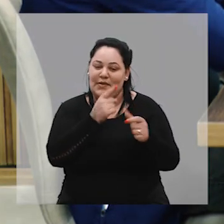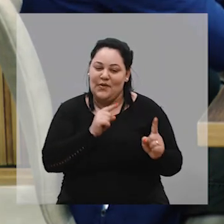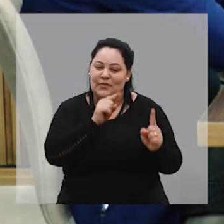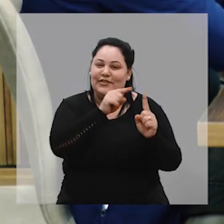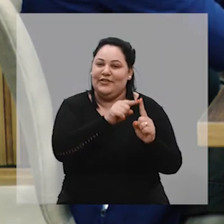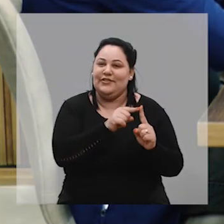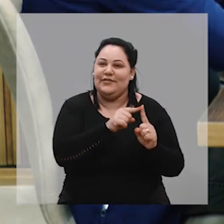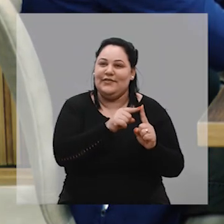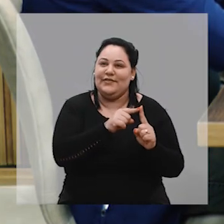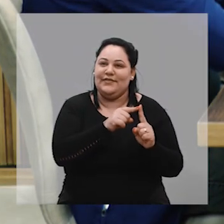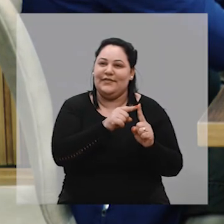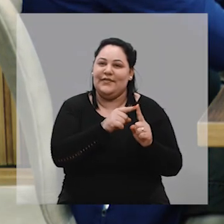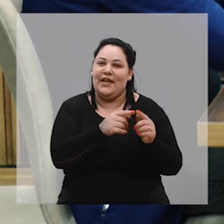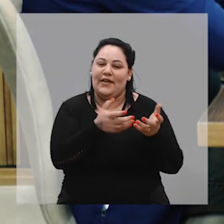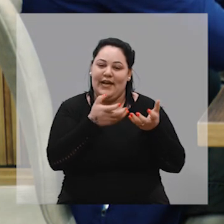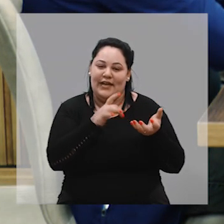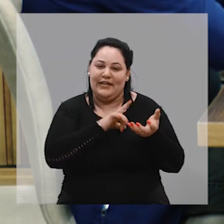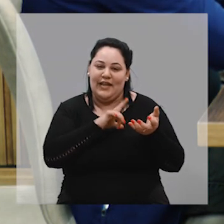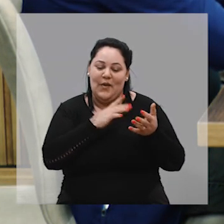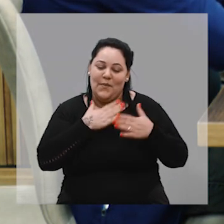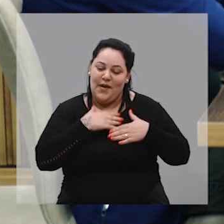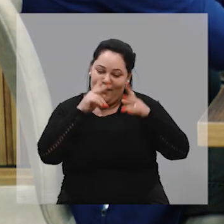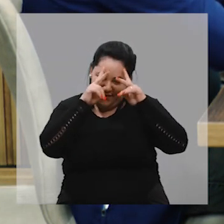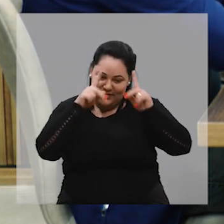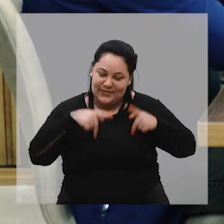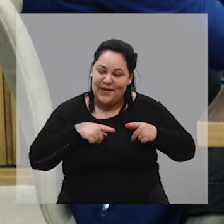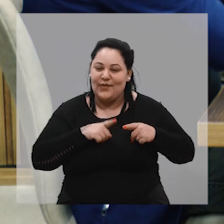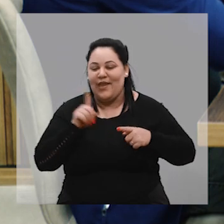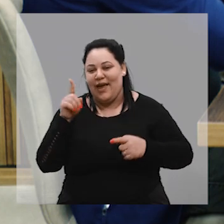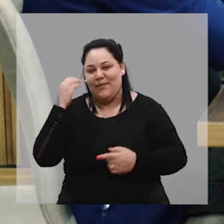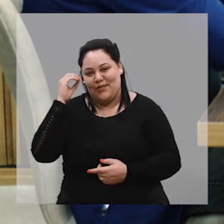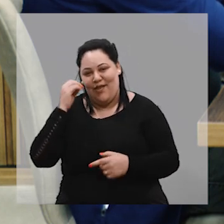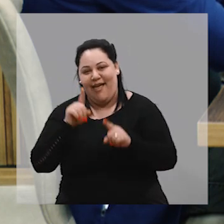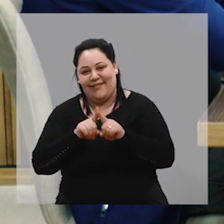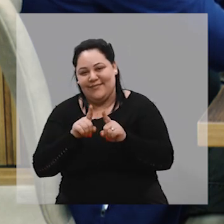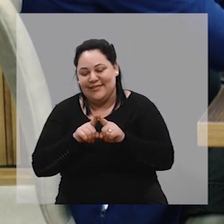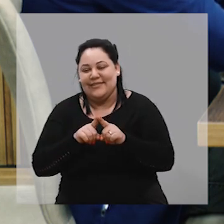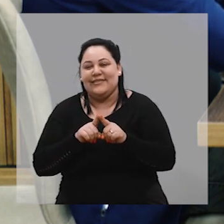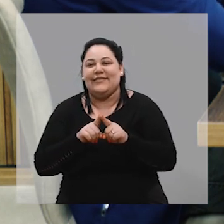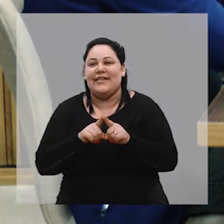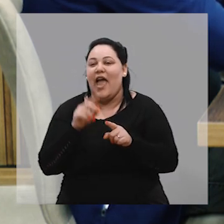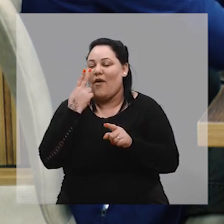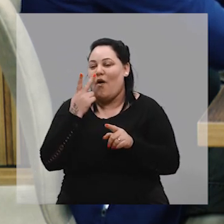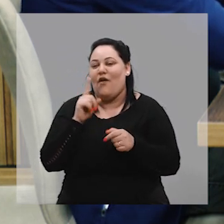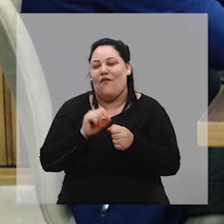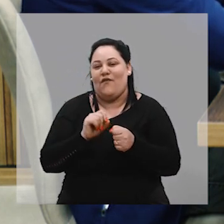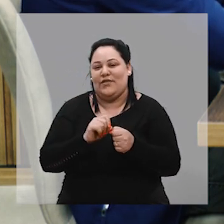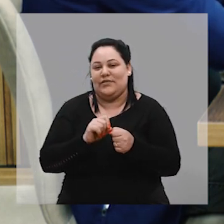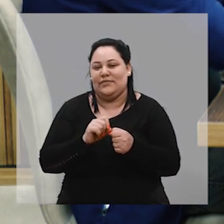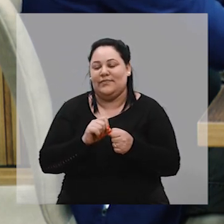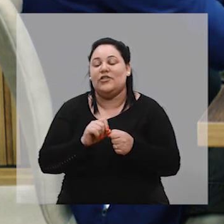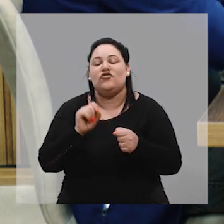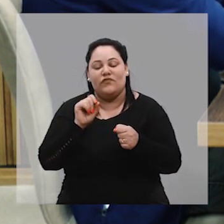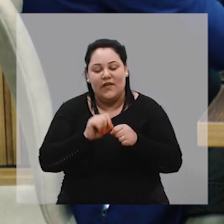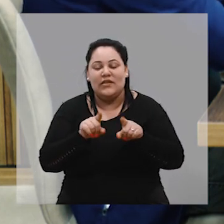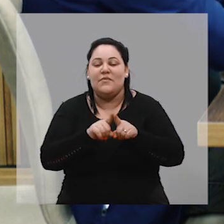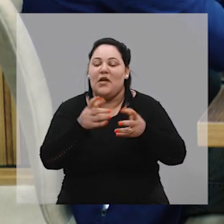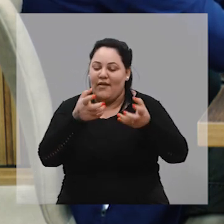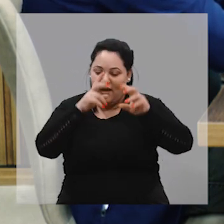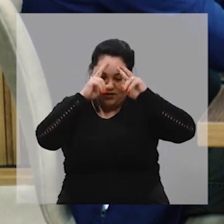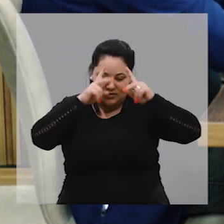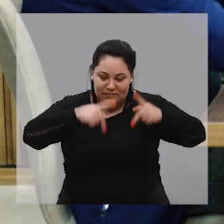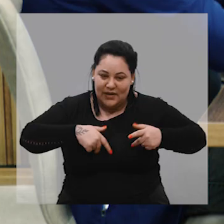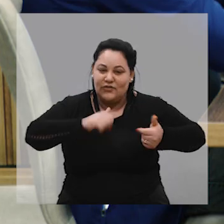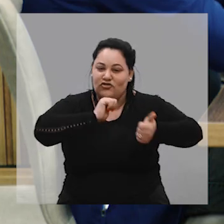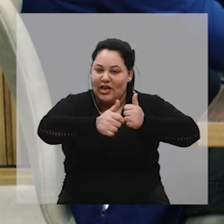o primeiro objetivo é ir nesse jantar, ter o meu reconhecimento lá, que também, como eu disse, a gente faz isso pra gente ser reconhecido